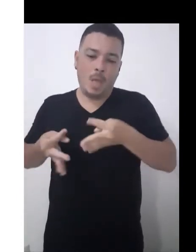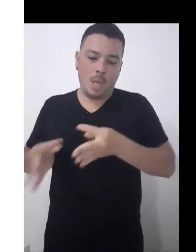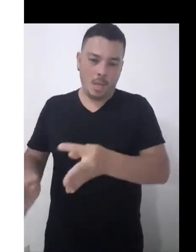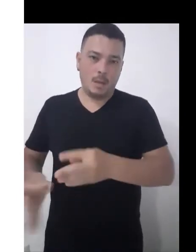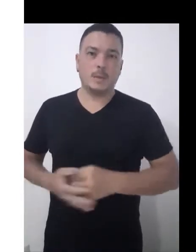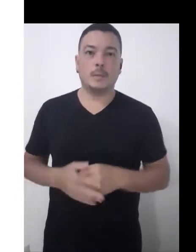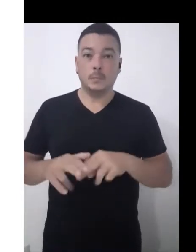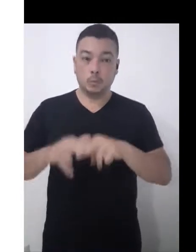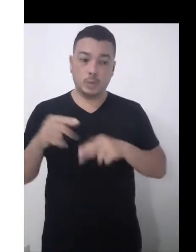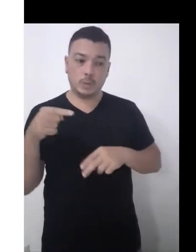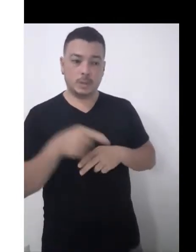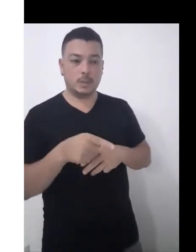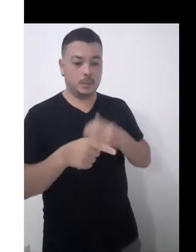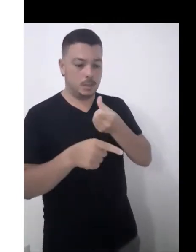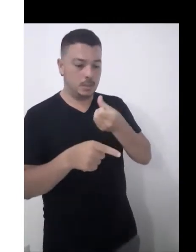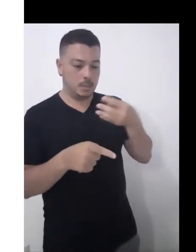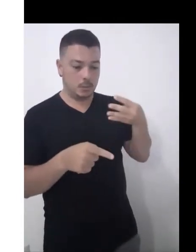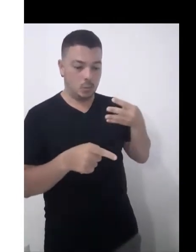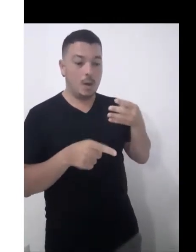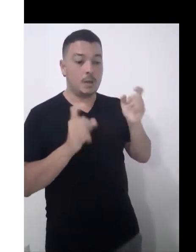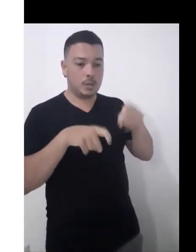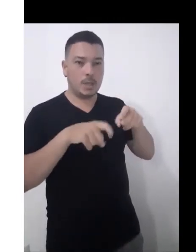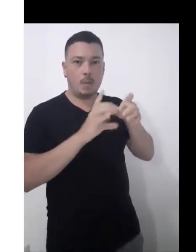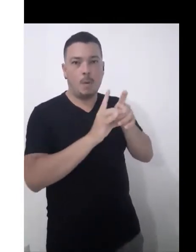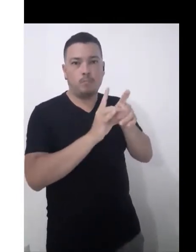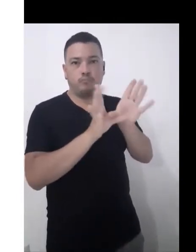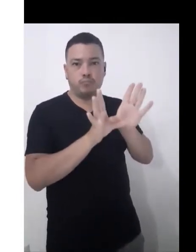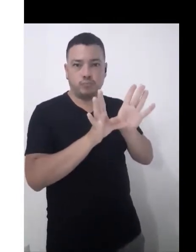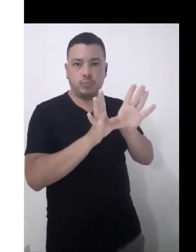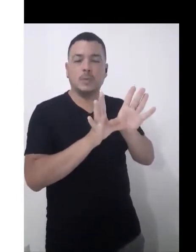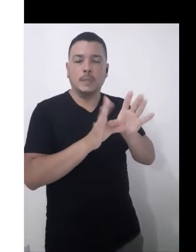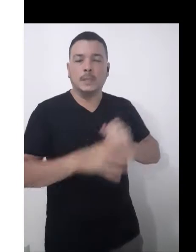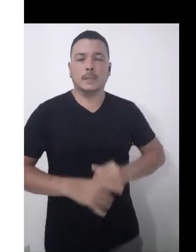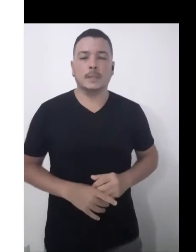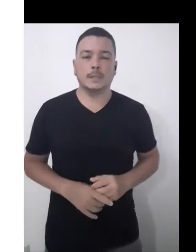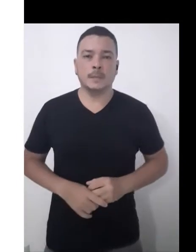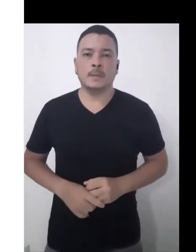isso que surgiu a 64 bits criada pela AMD inicialmente. Né?